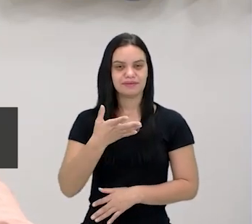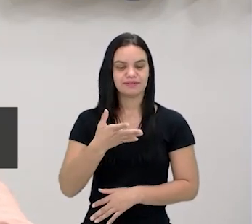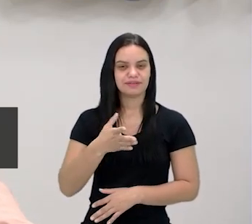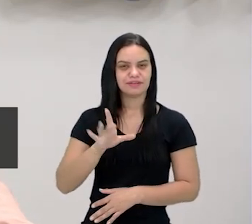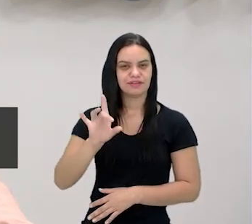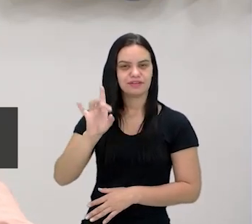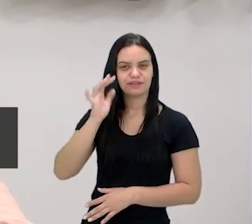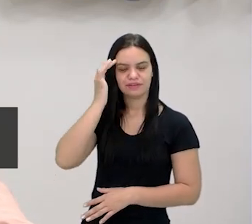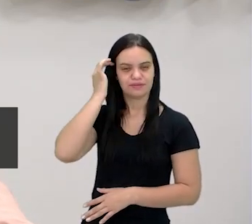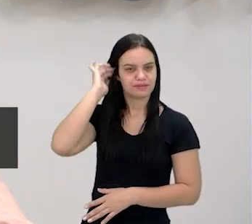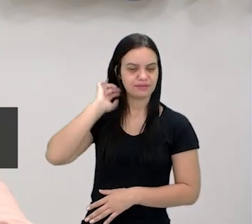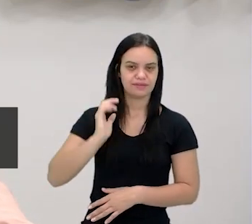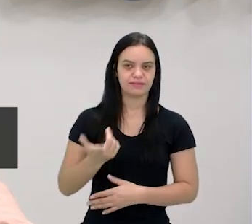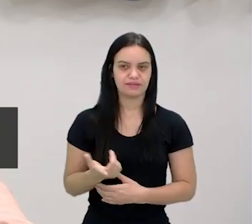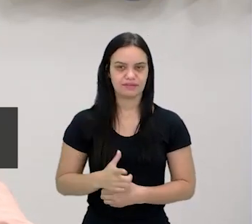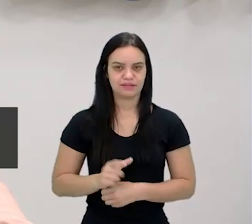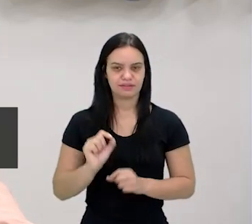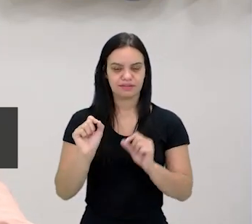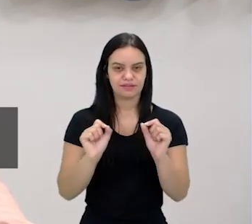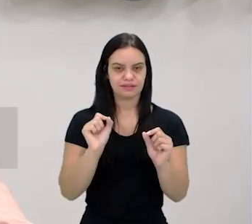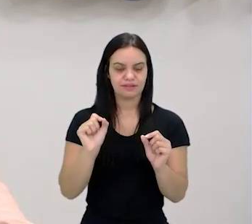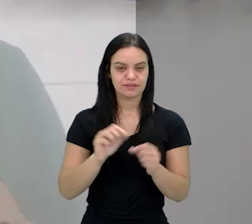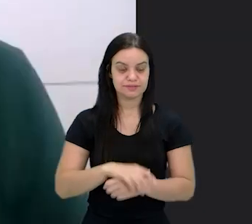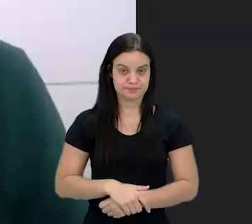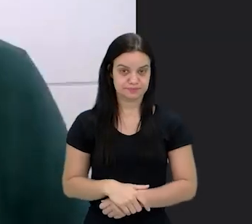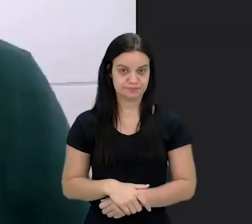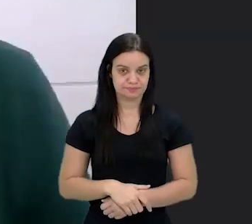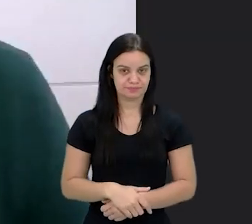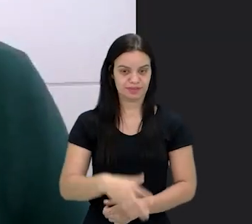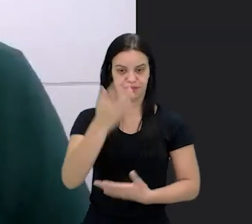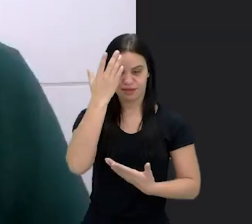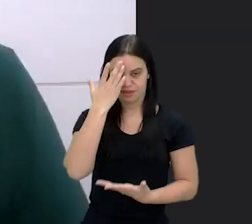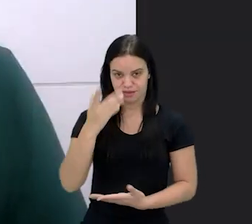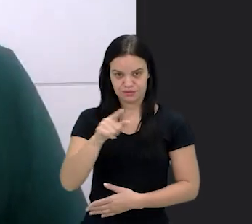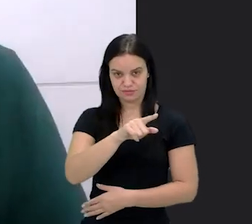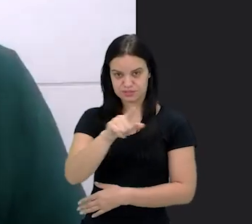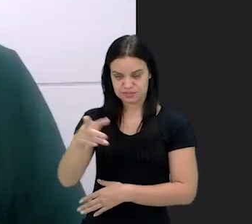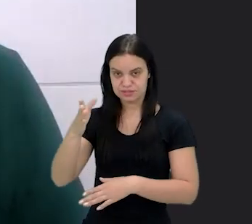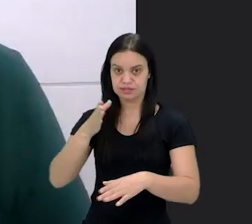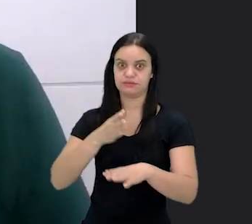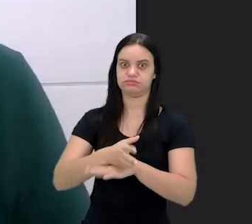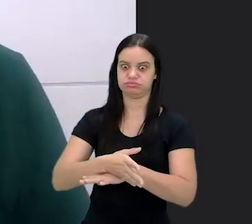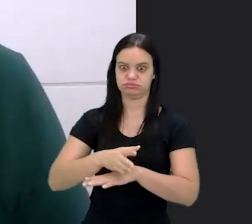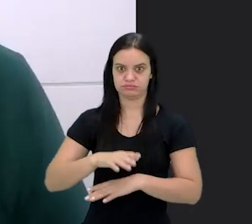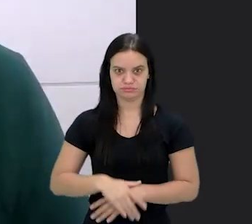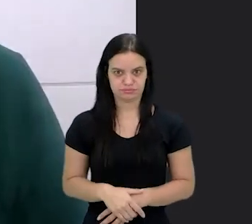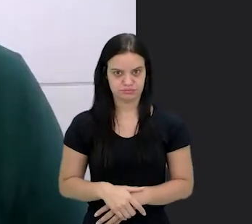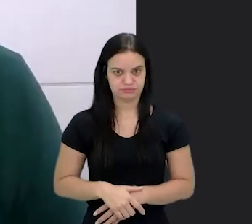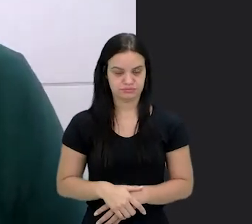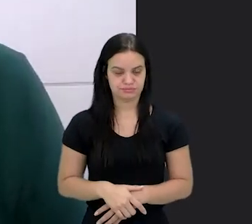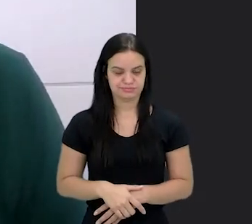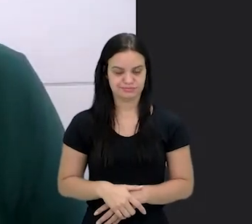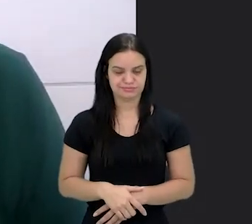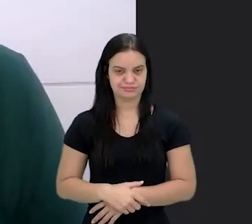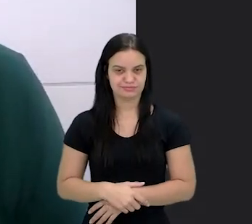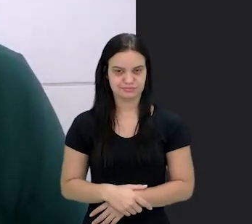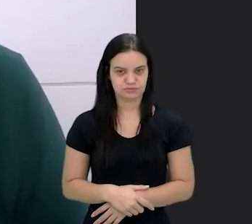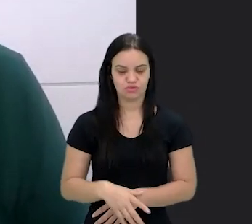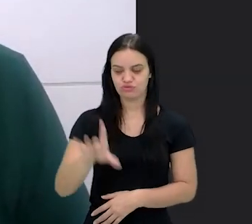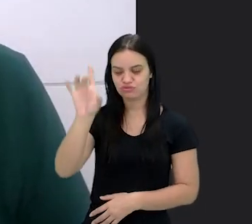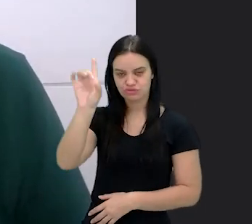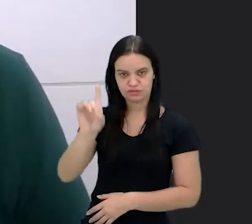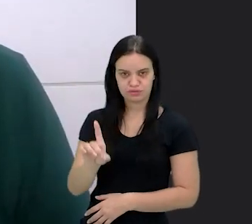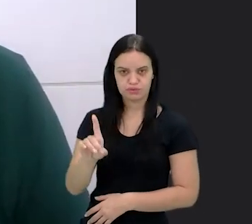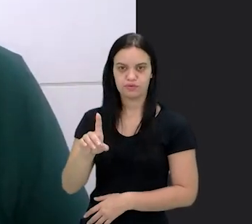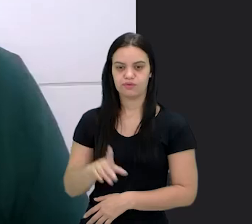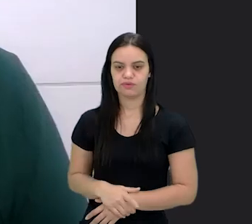de Taquaritinga, da aldeia de Taquaritinga. Agradeço a todos por poder participar, os dirigentes,